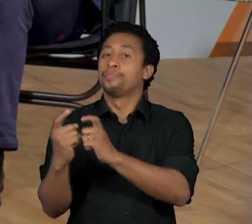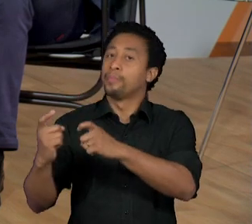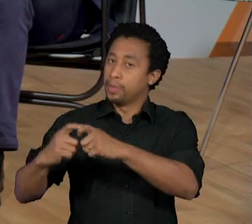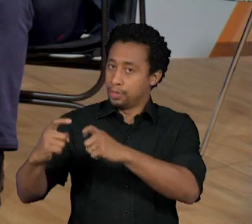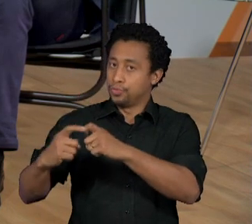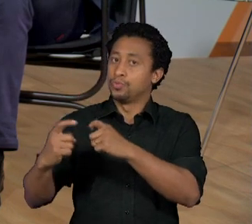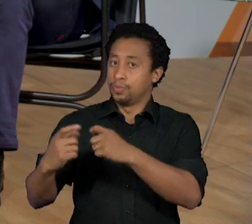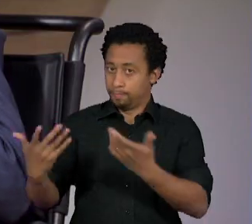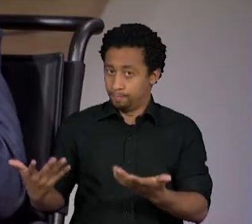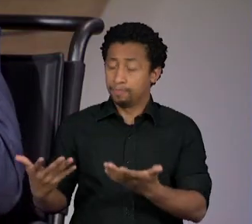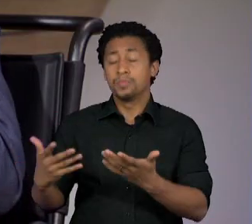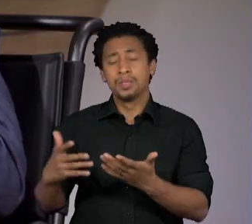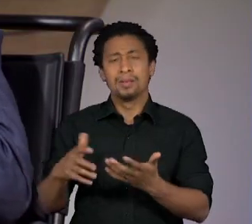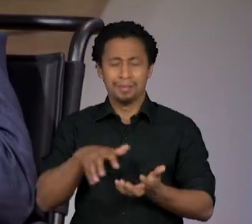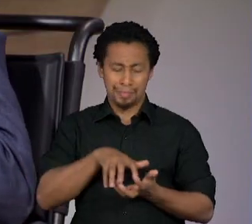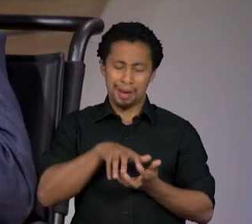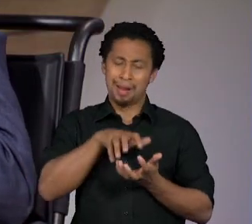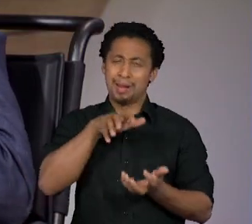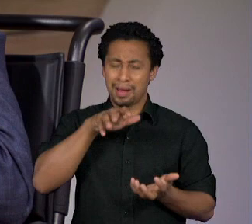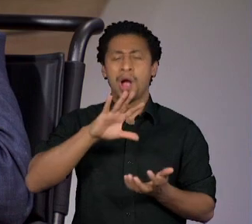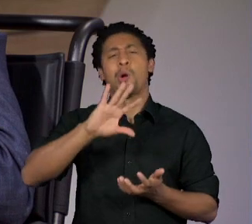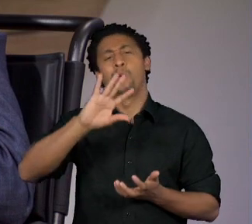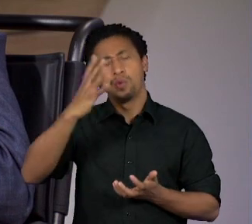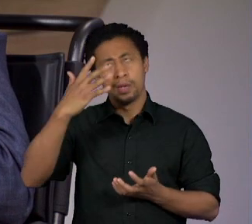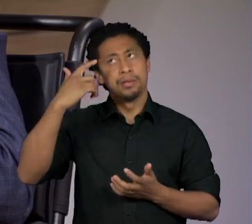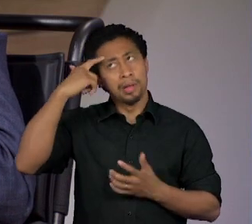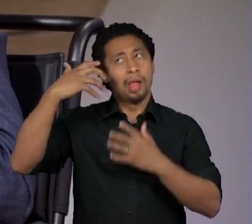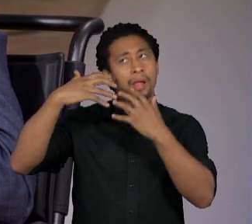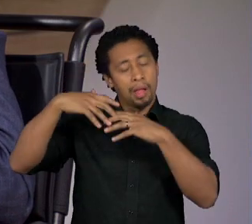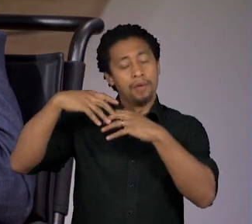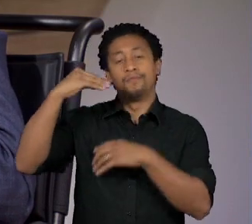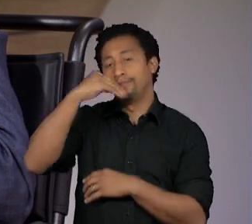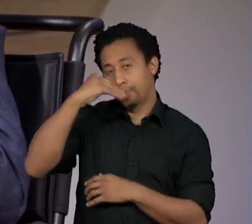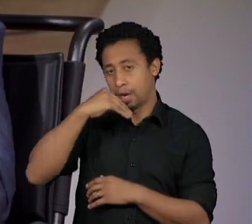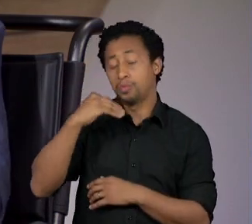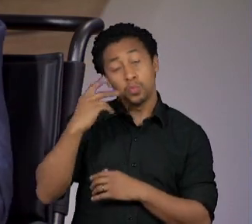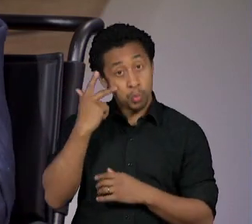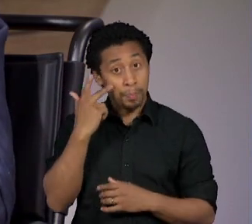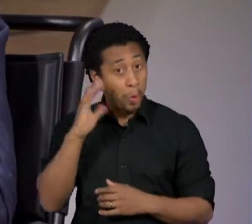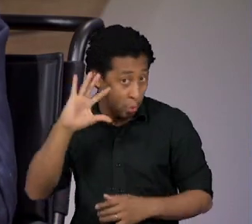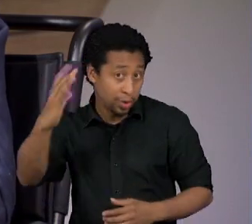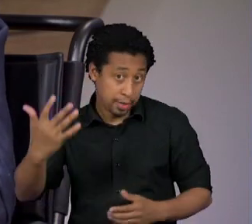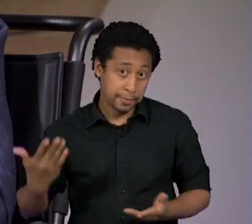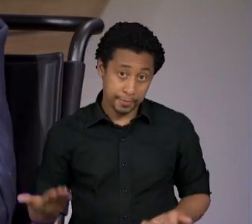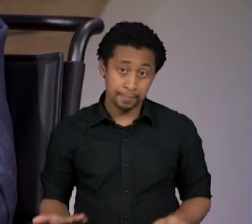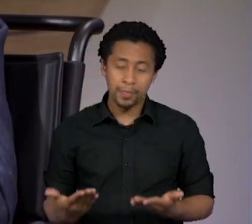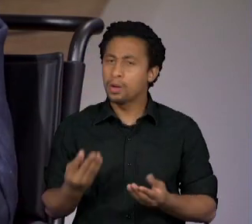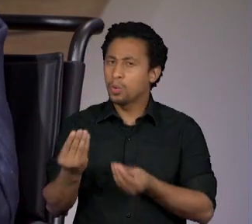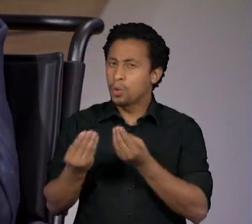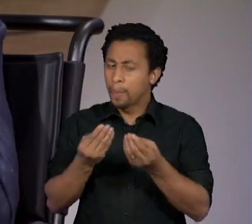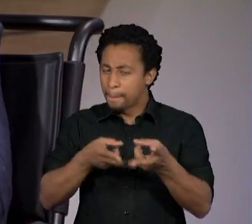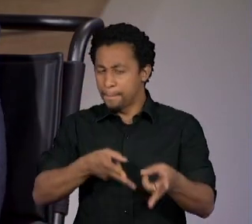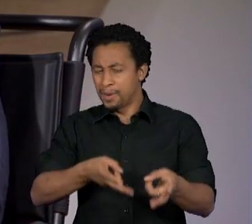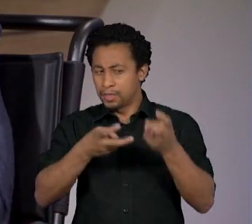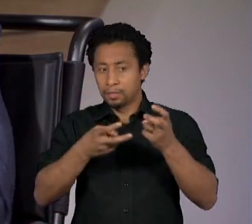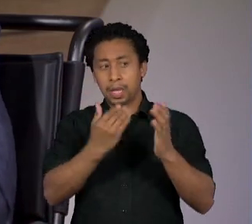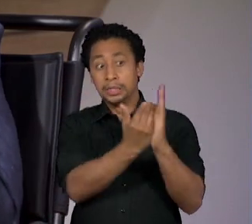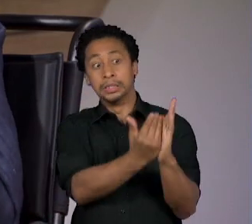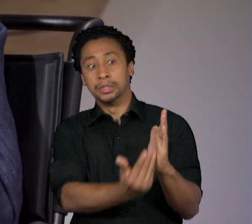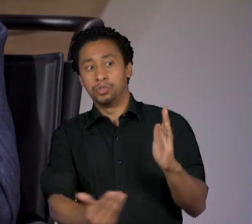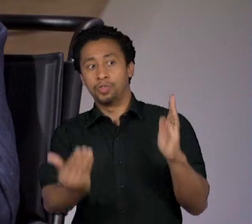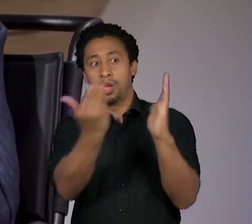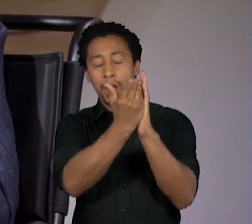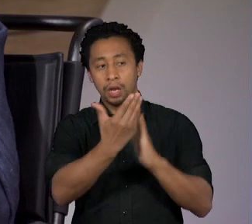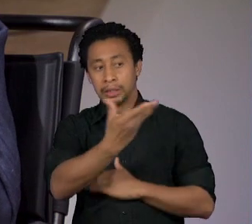com o envelhecimento, mas existe um parâmetro normal, né? E quando é que começa a notar que isso pode estar além do normal? Ou seja,